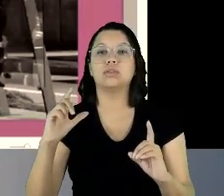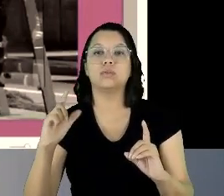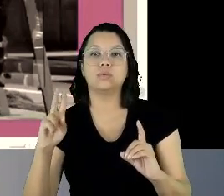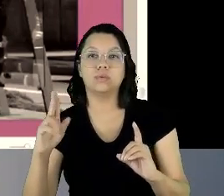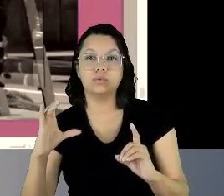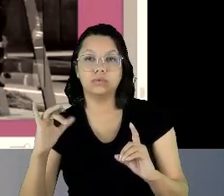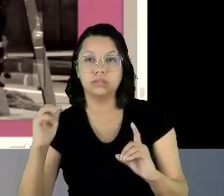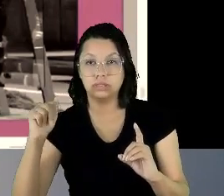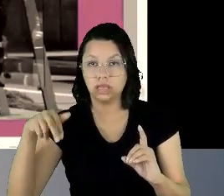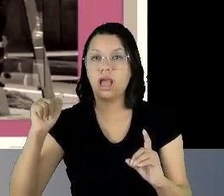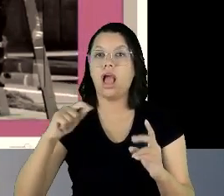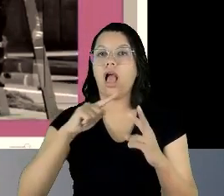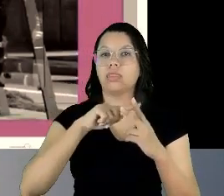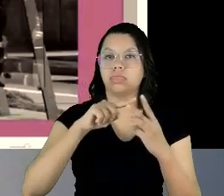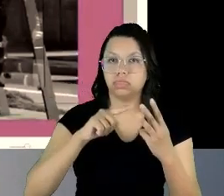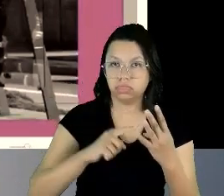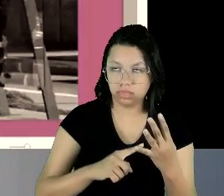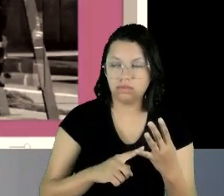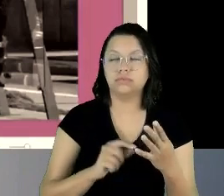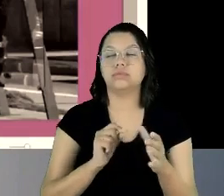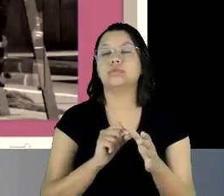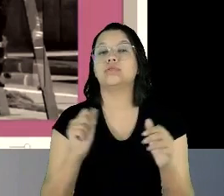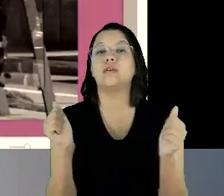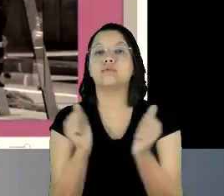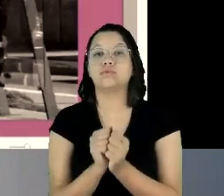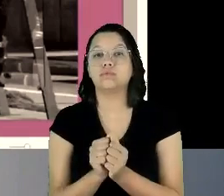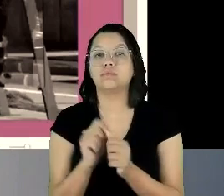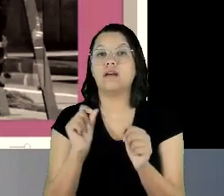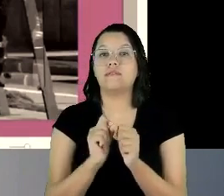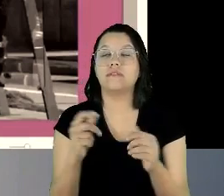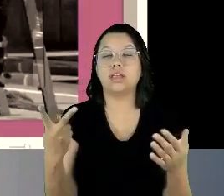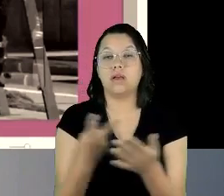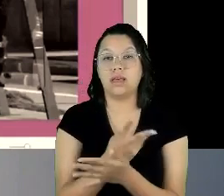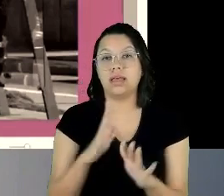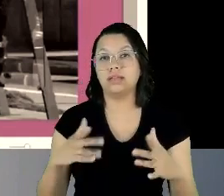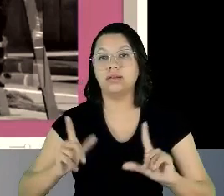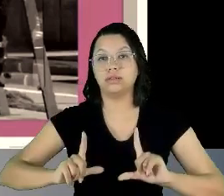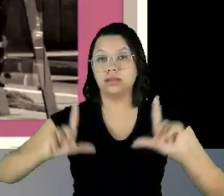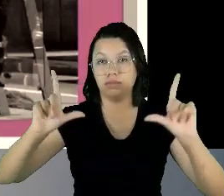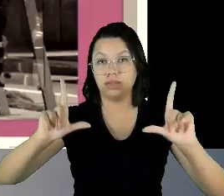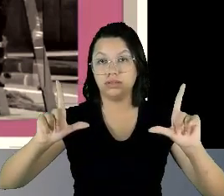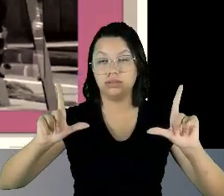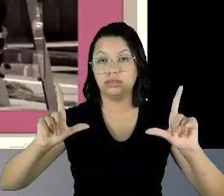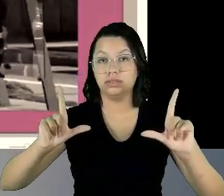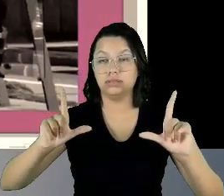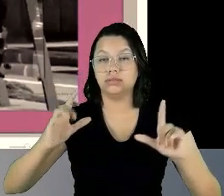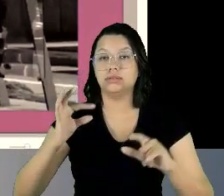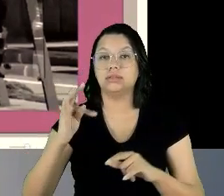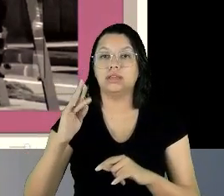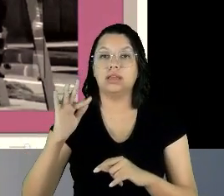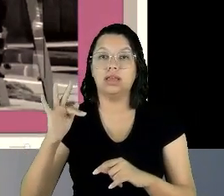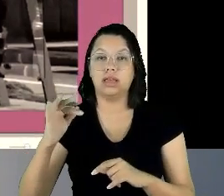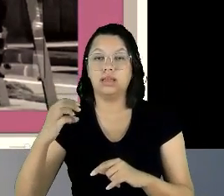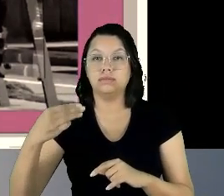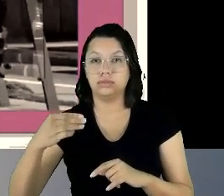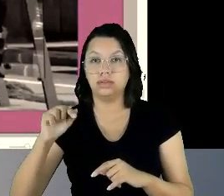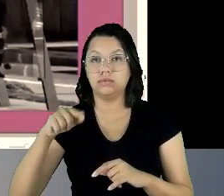tempo todo também para fazer com que ele acontecesse. Então, hoje, a página está nesse endereço,